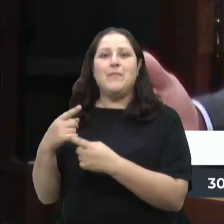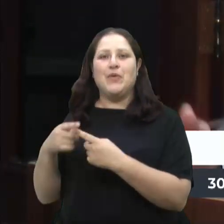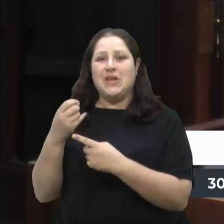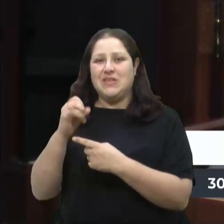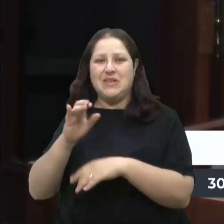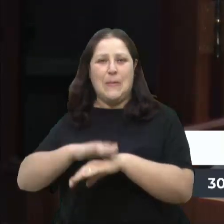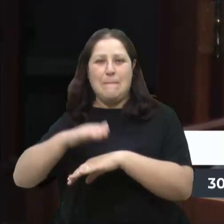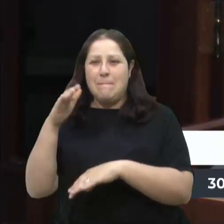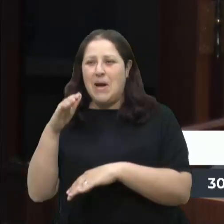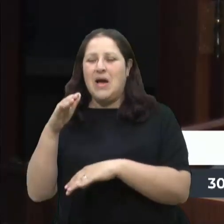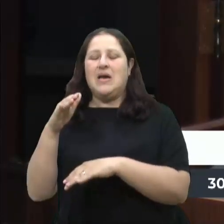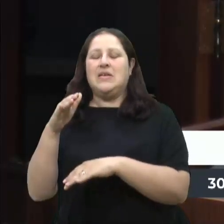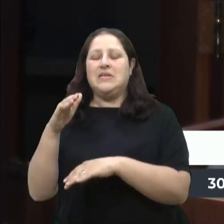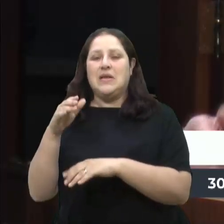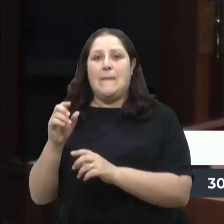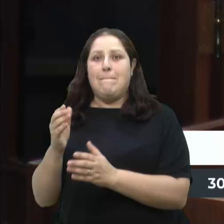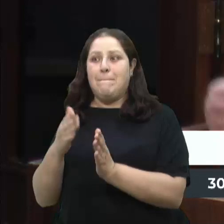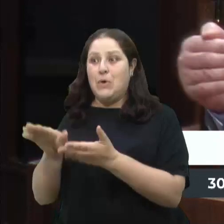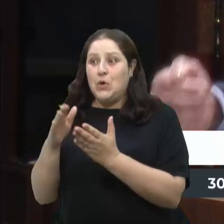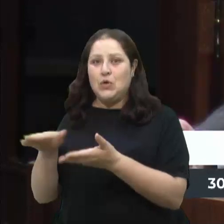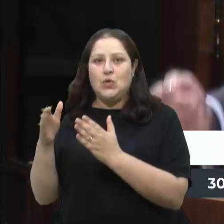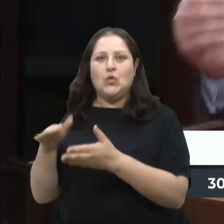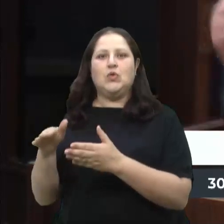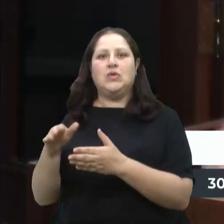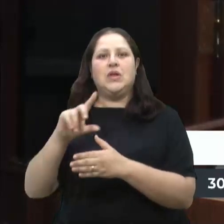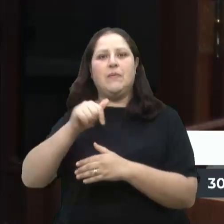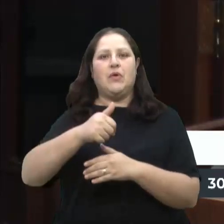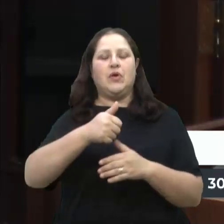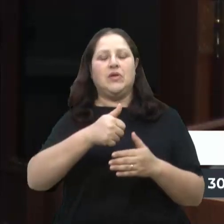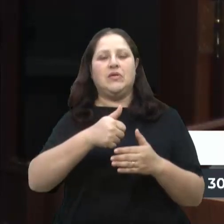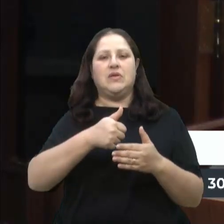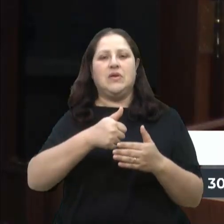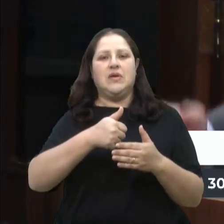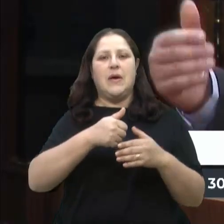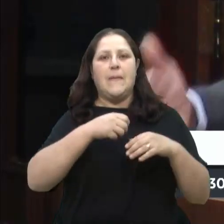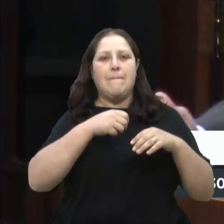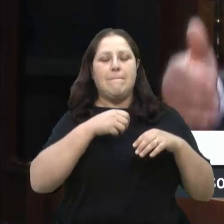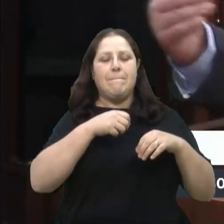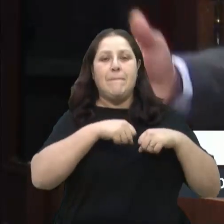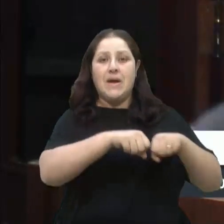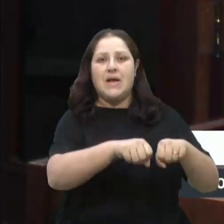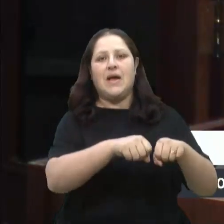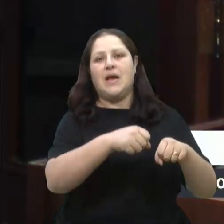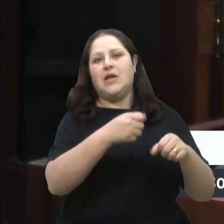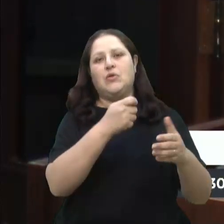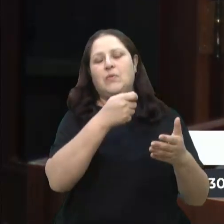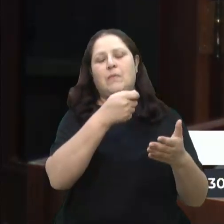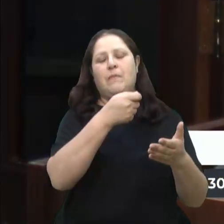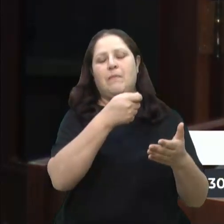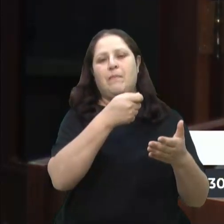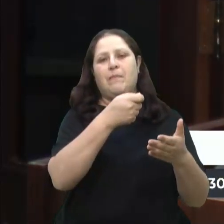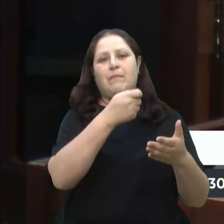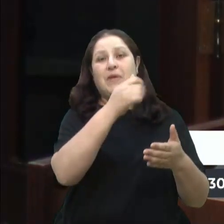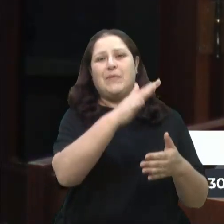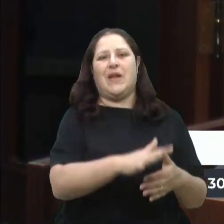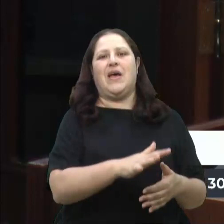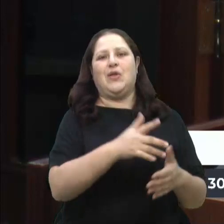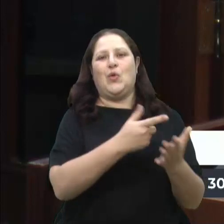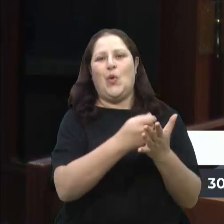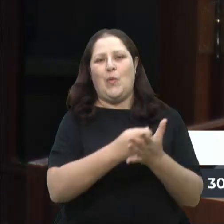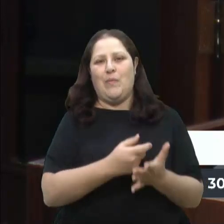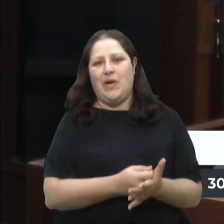na prateleira do supermercado. E menos o pobre vai pagar o quilo de feijão ou o quilo de arroz. Então, isso